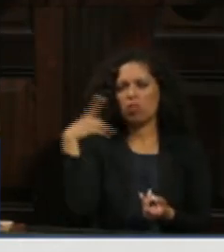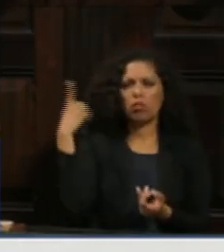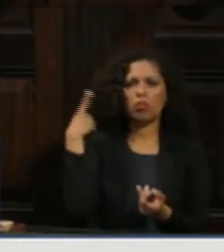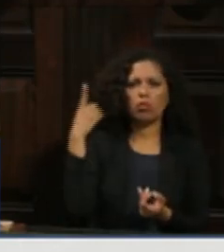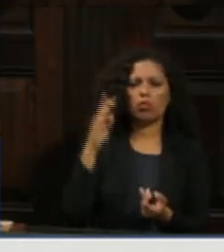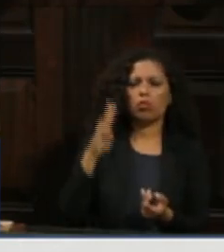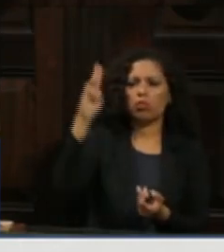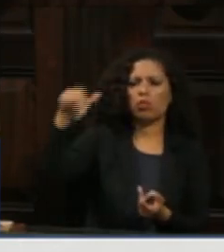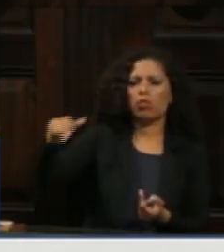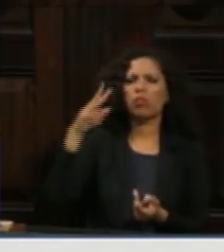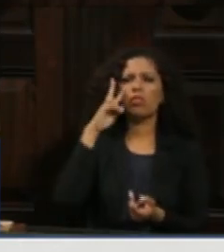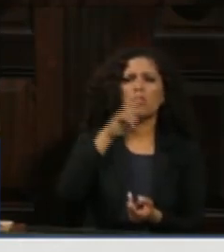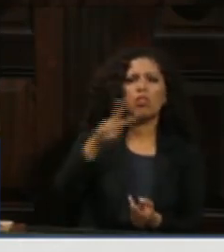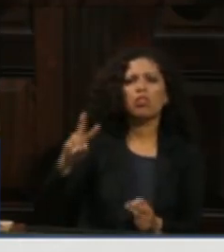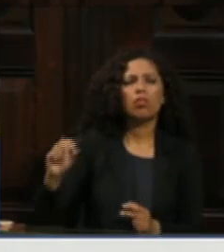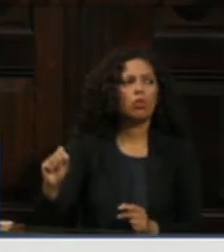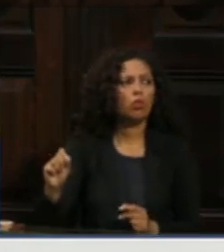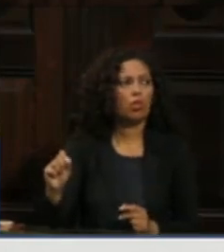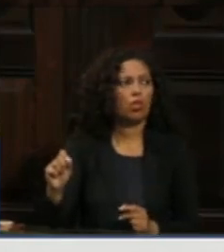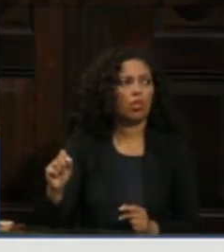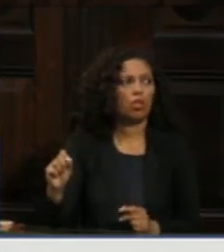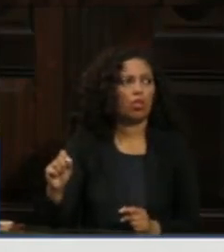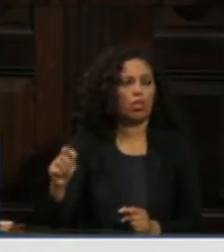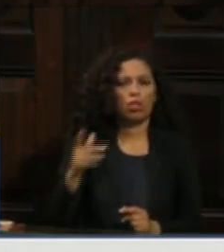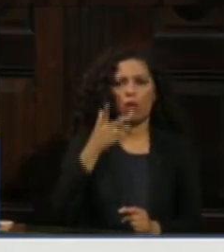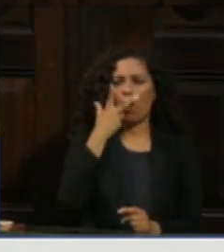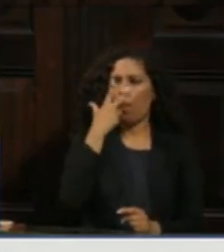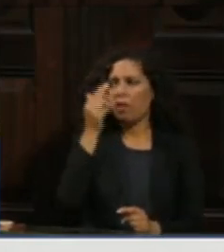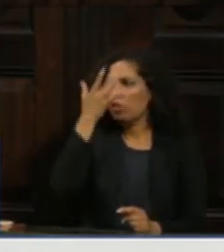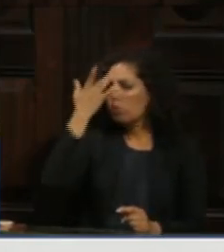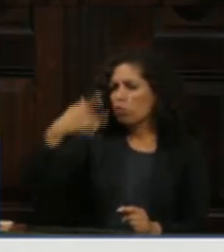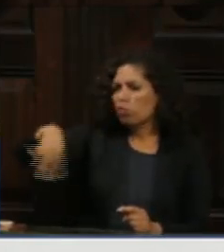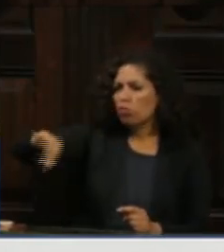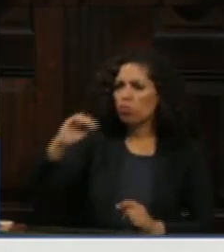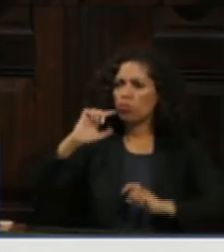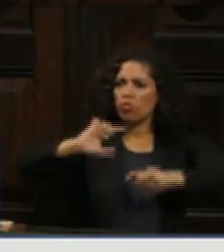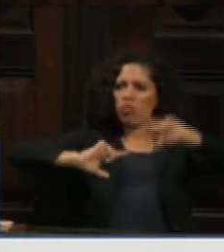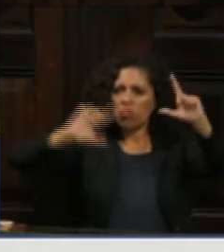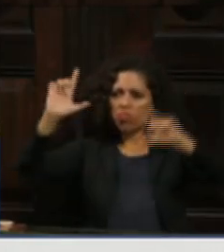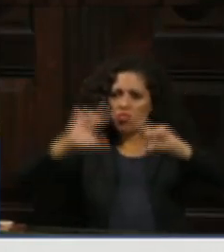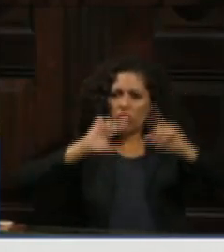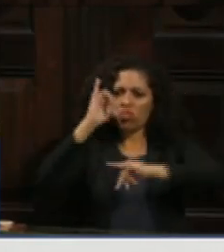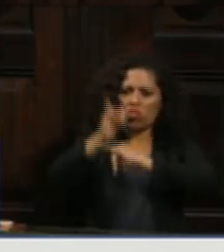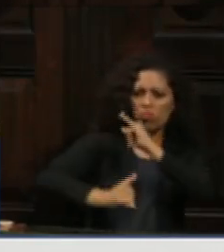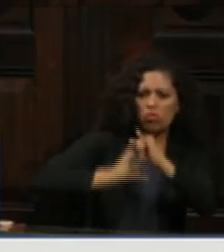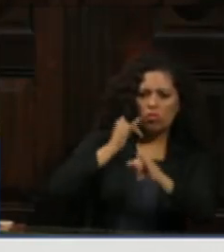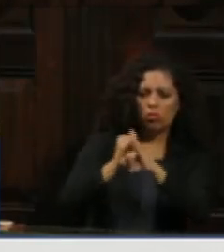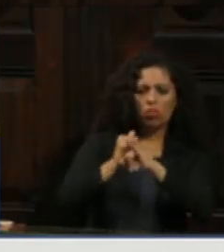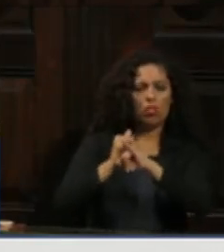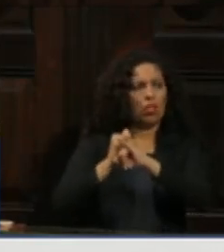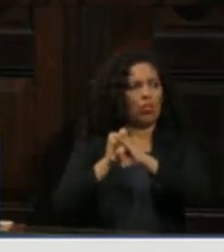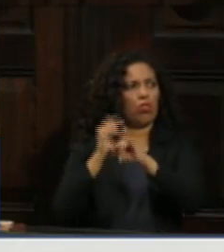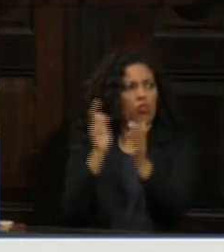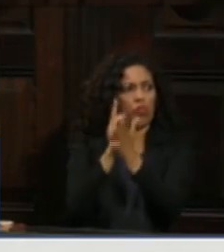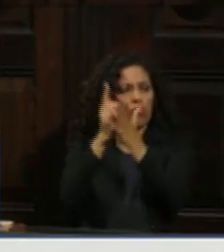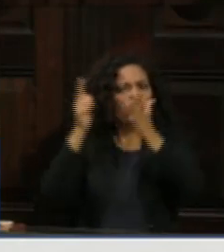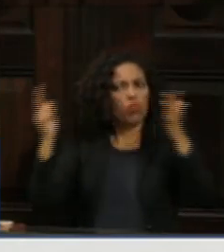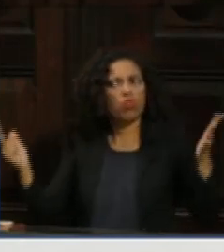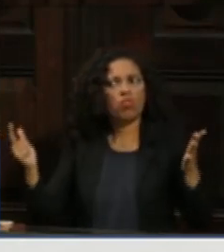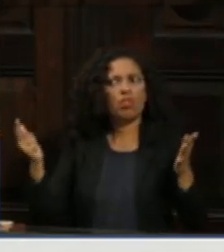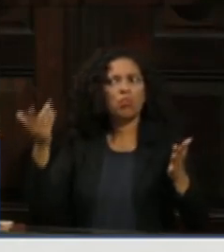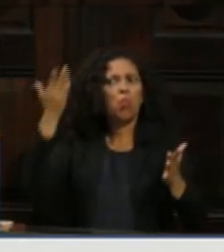pública, estamos abertos a essa investigação, ao julgamento da opinião pública,